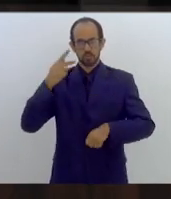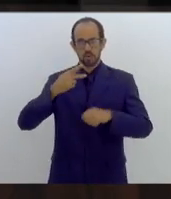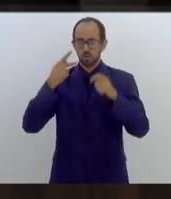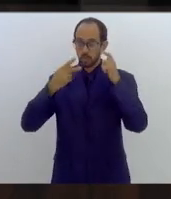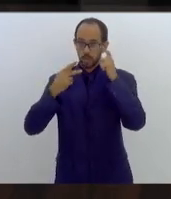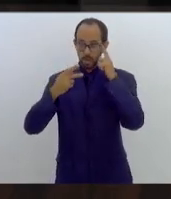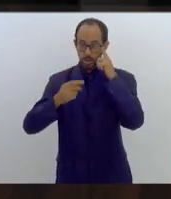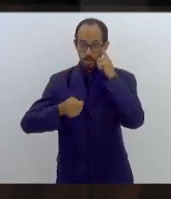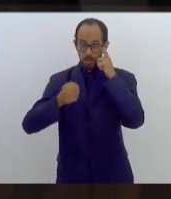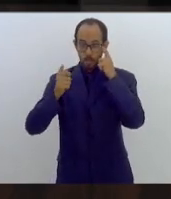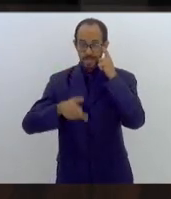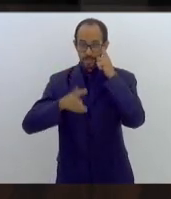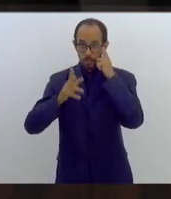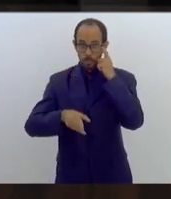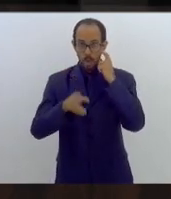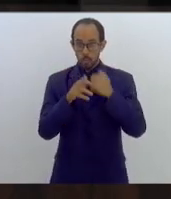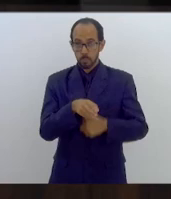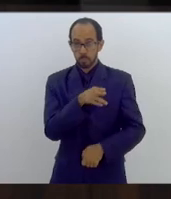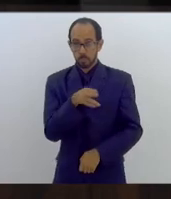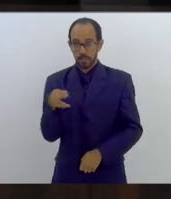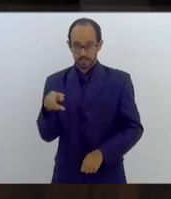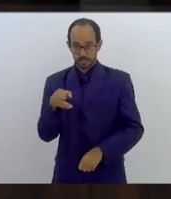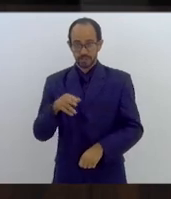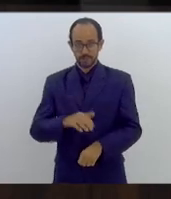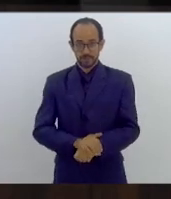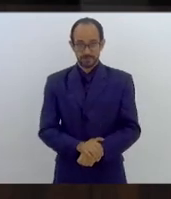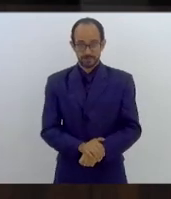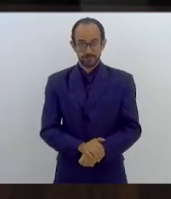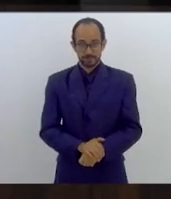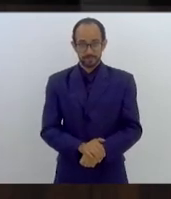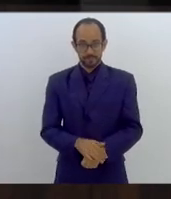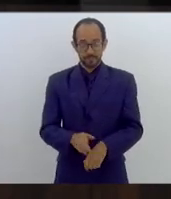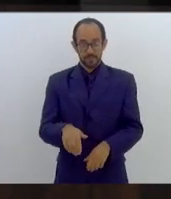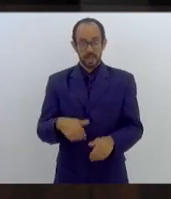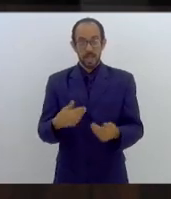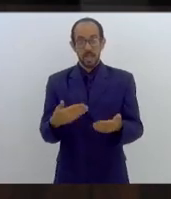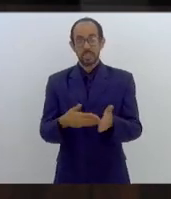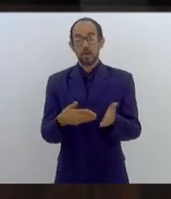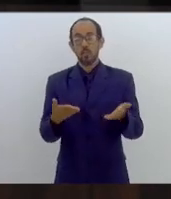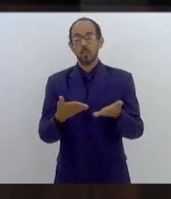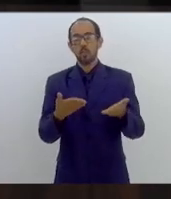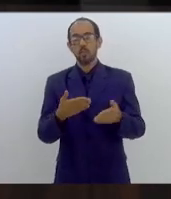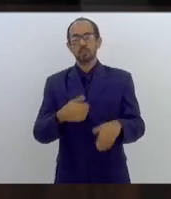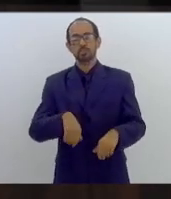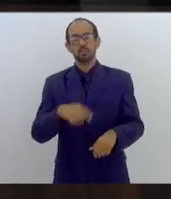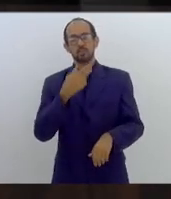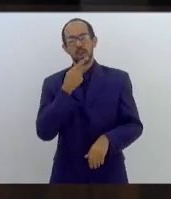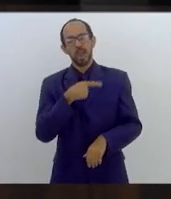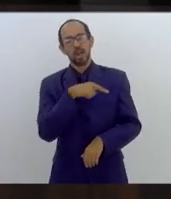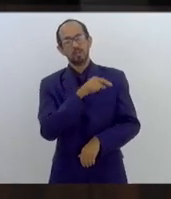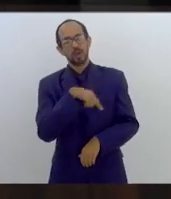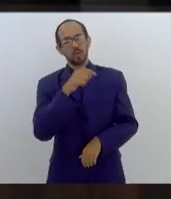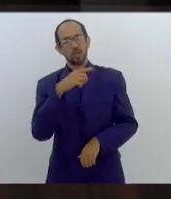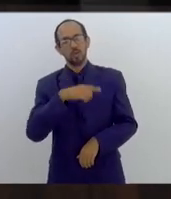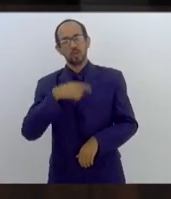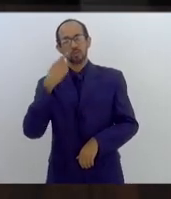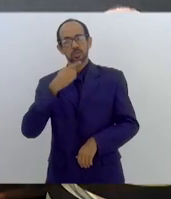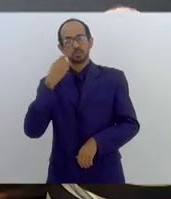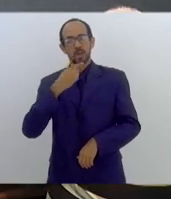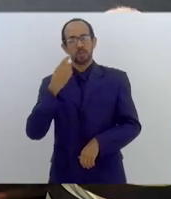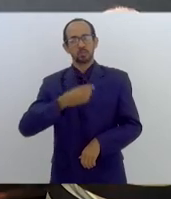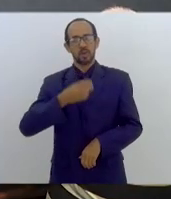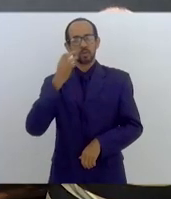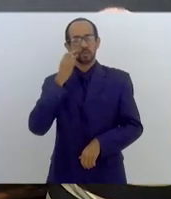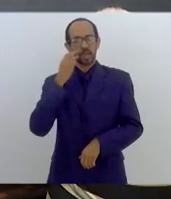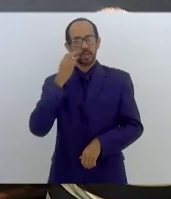um sacerdócio. Ainda hoje, doutor Rodrigo, eu comentava com os deputados aqui, Valdé Carneiro,